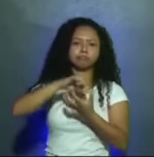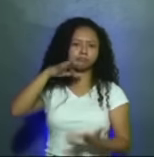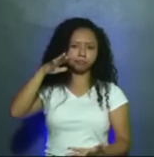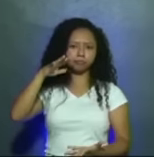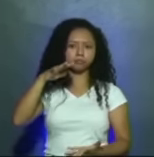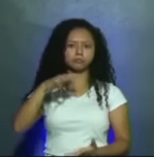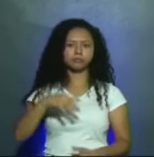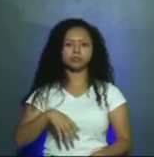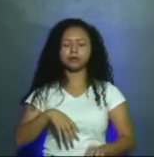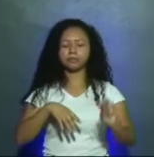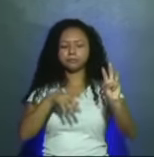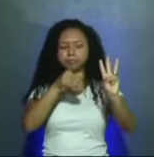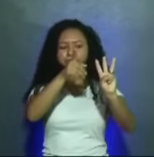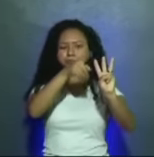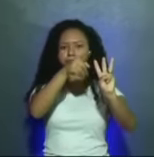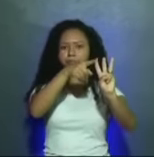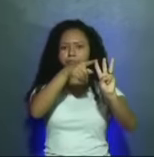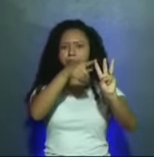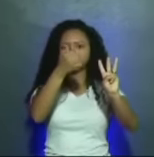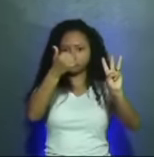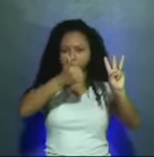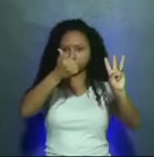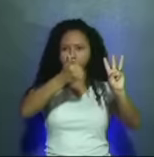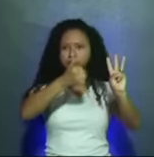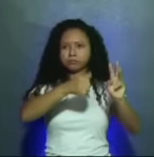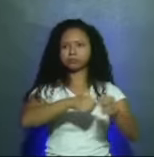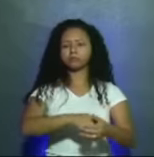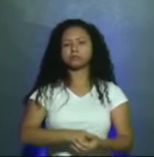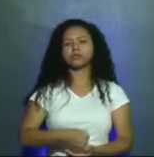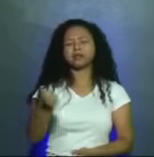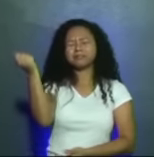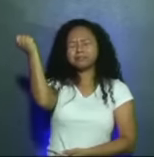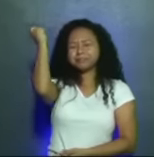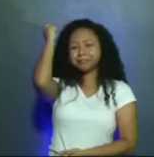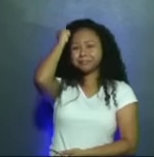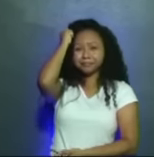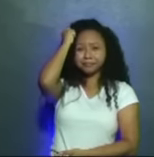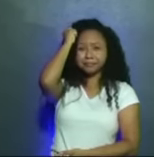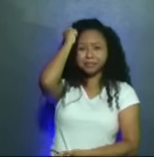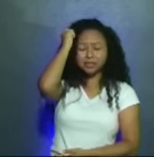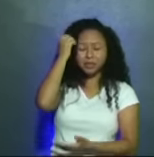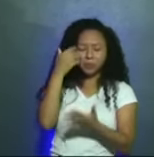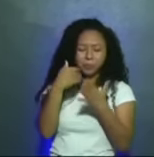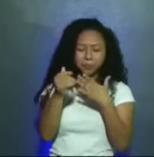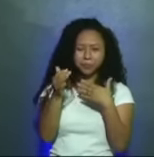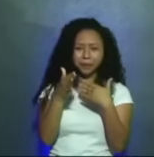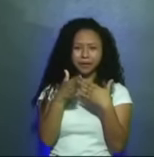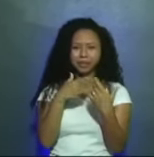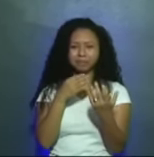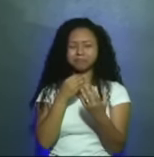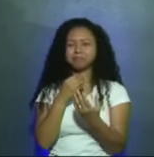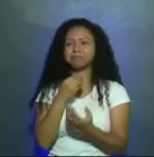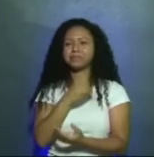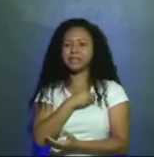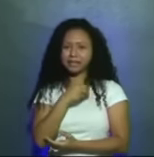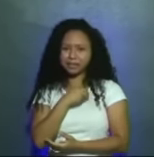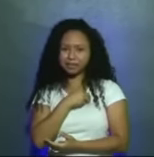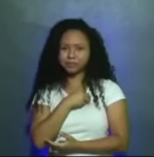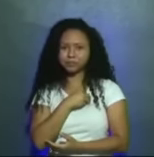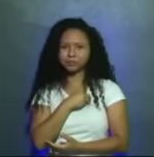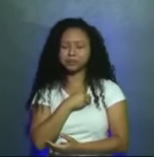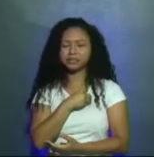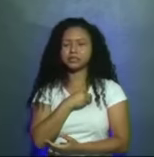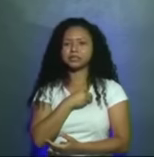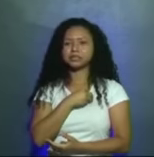muito importante, se arrependa de qualquer pecado consciente. Confessa e abandona. Por